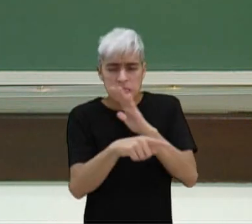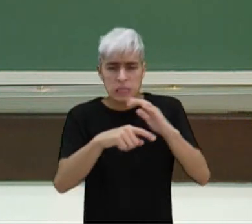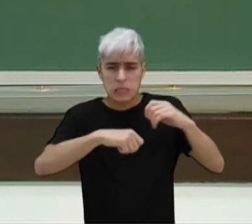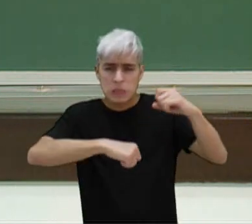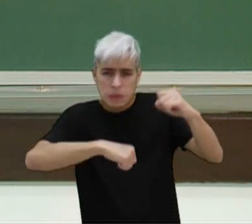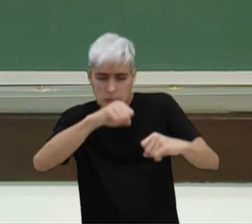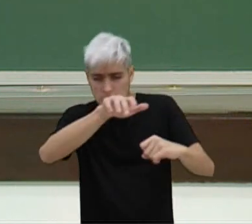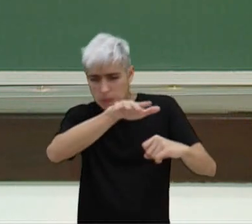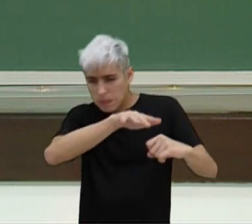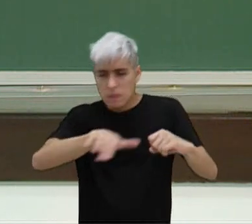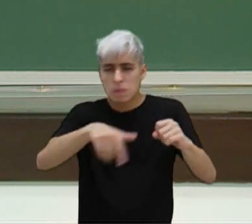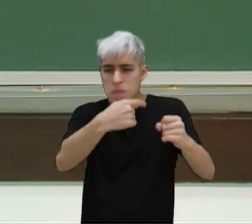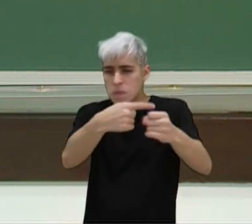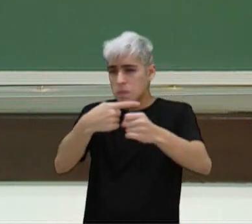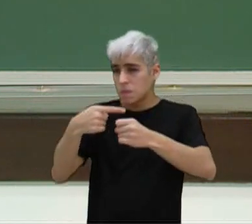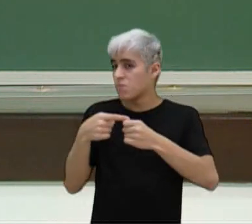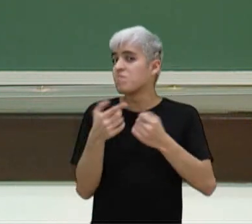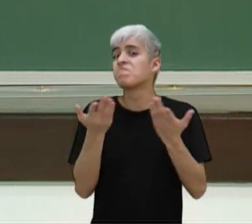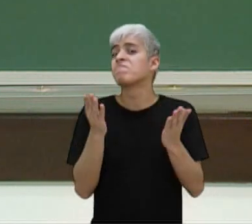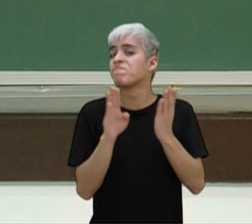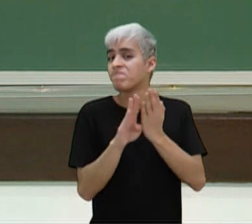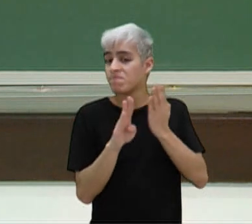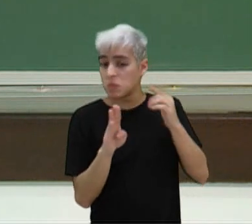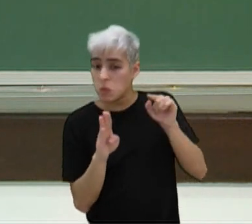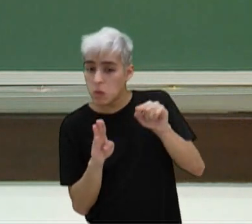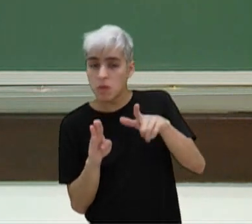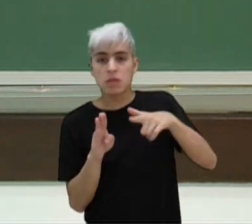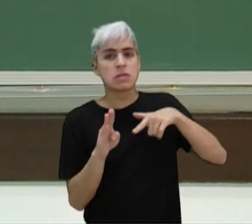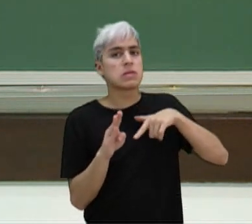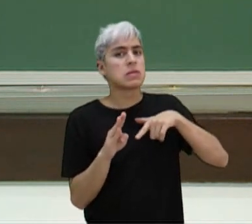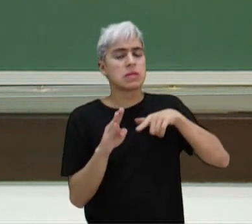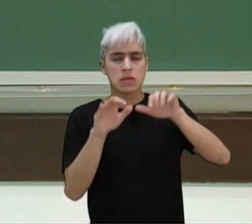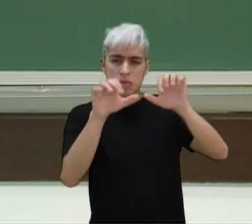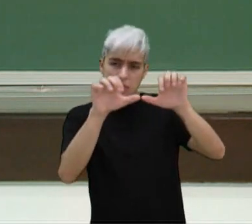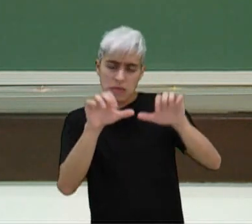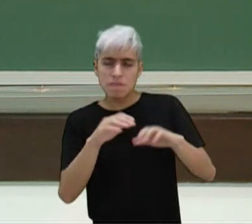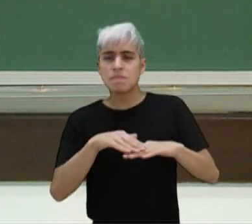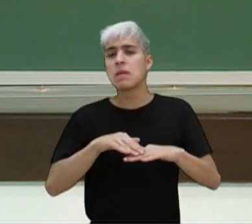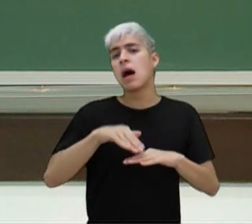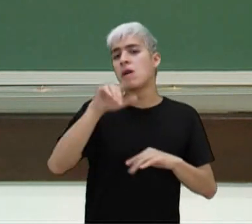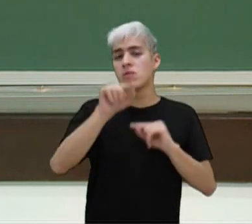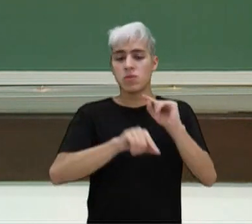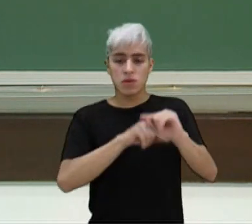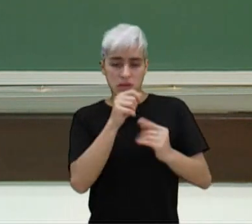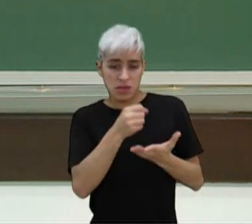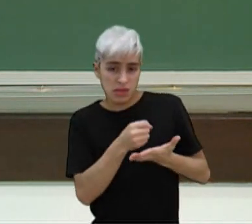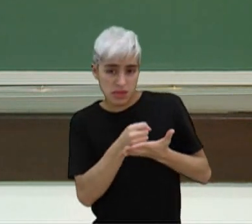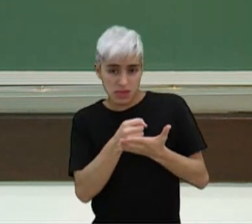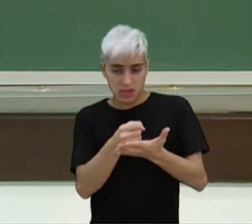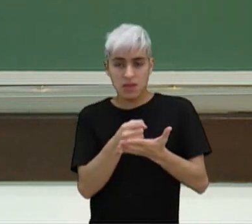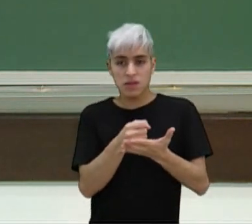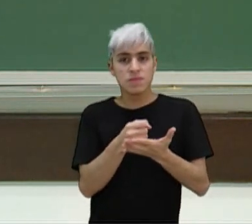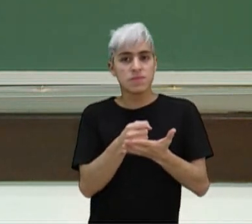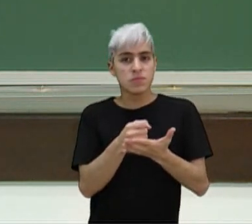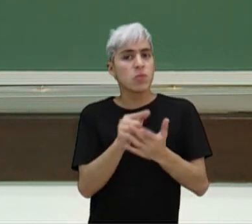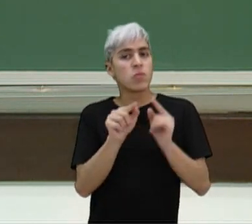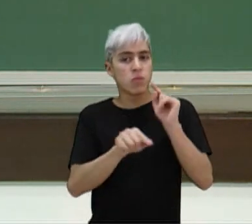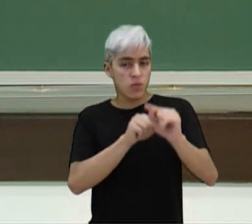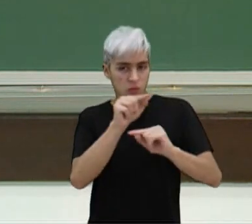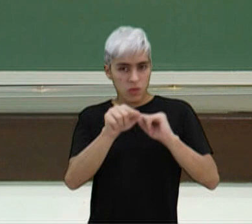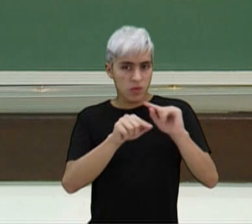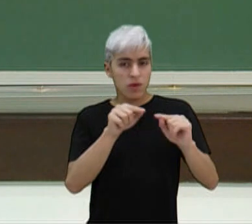intensa urbanização. Então ela tem lá uma infraestrutura maior, né, que atende aí o tratamento de esgoto